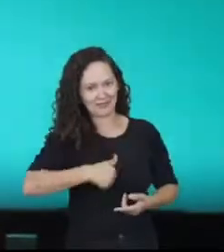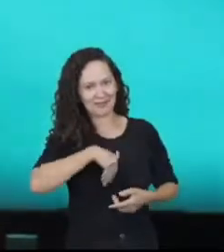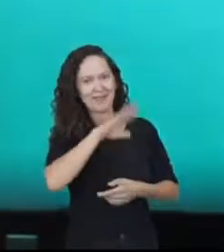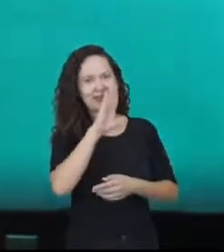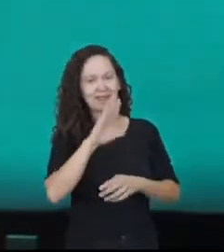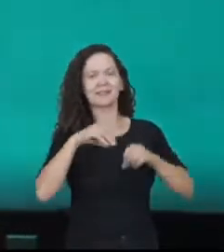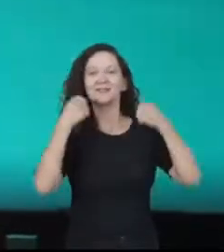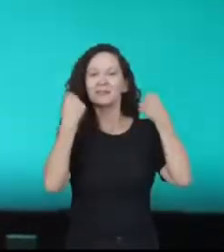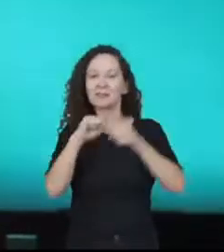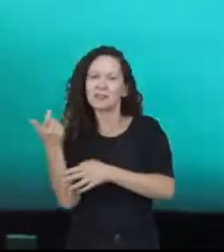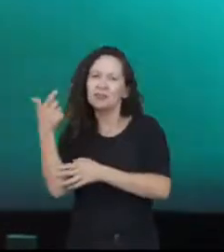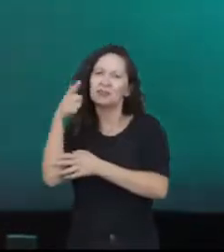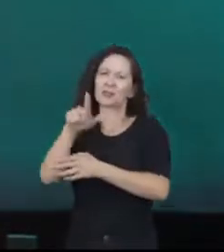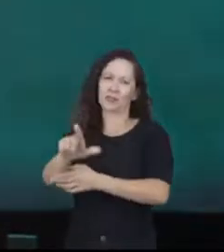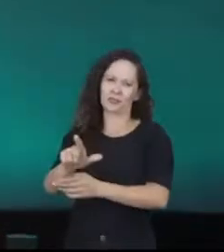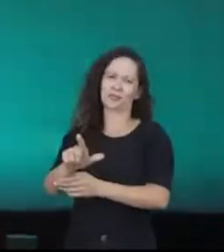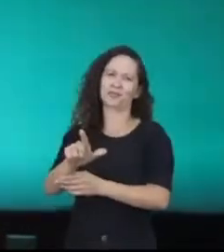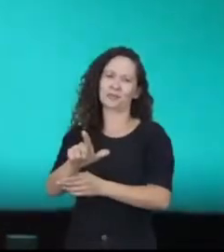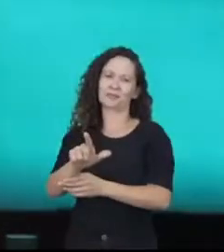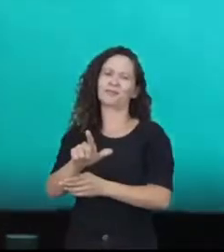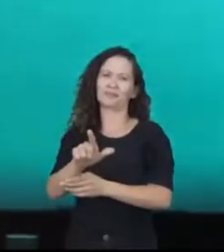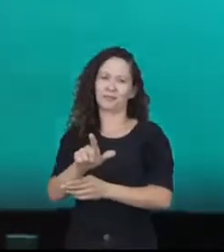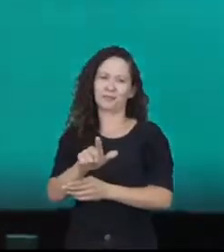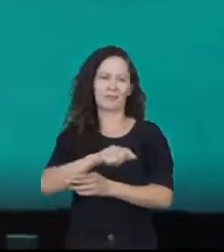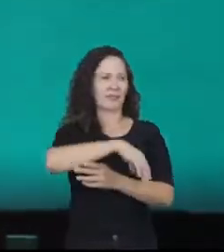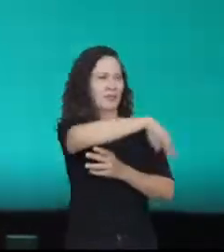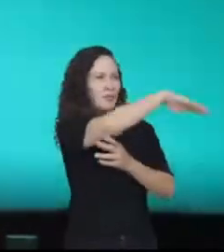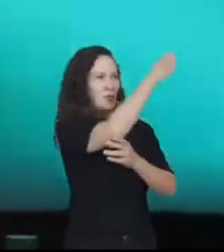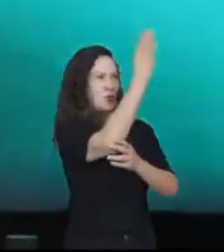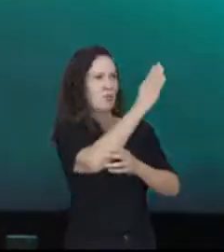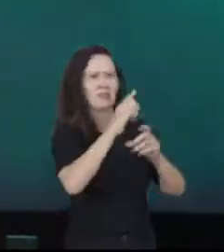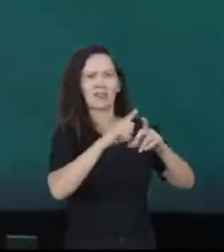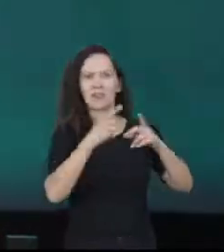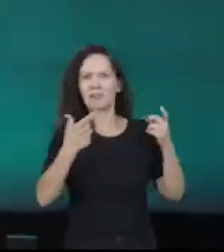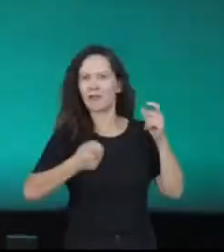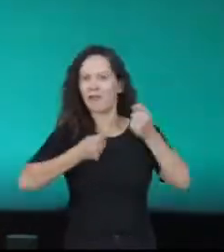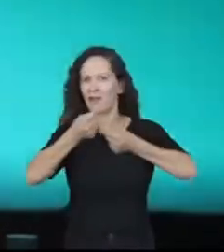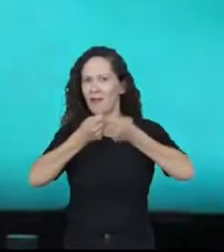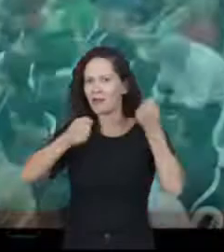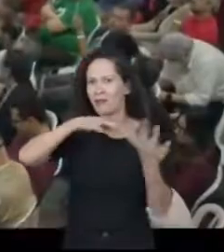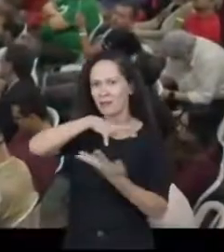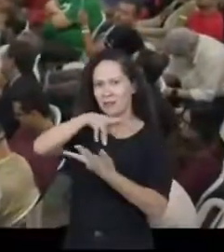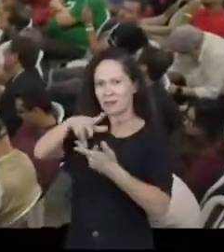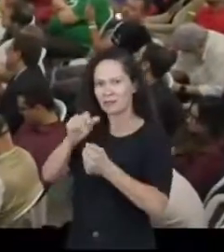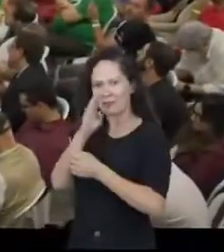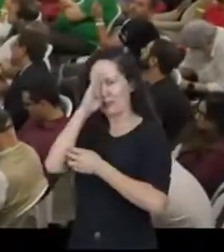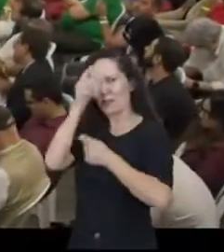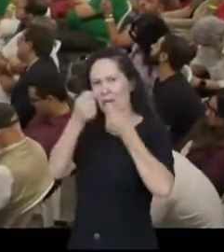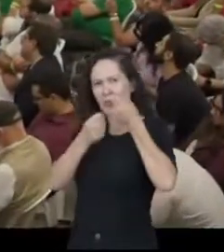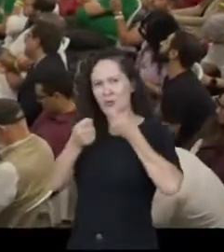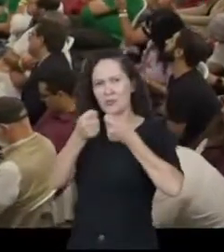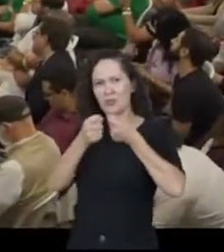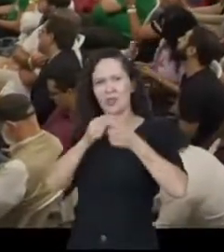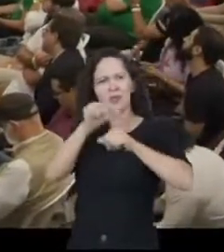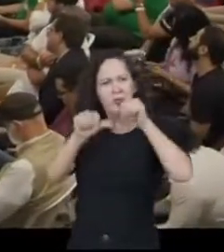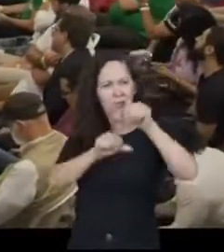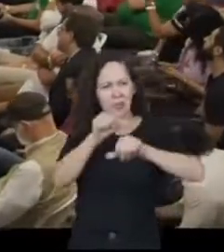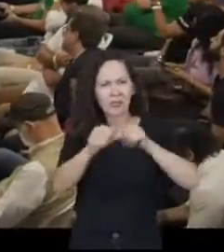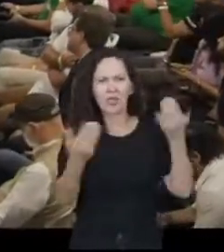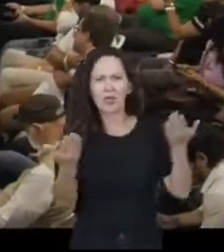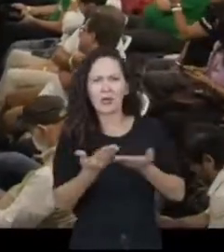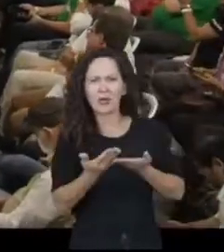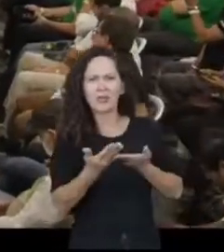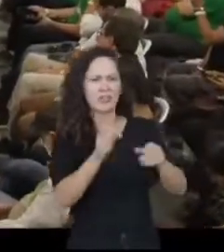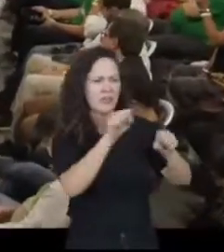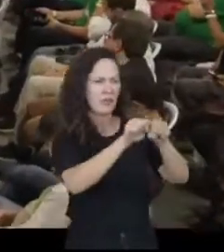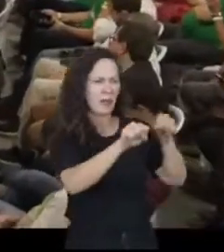novamente, colocar o Brasil entre as maiores economias do mundo. Reverter o acelerado processo de